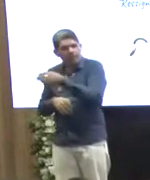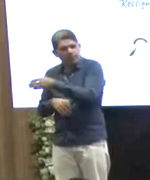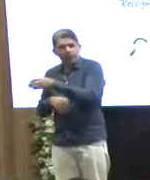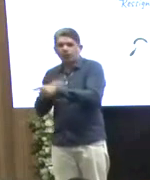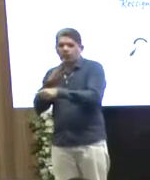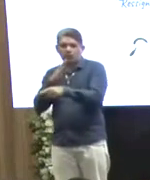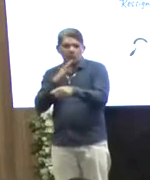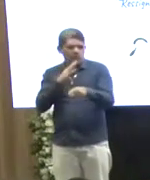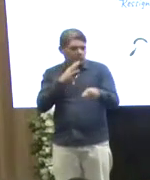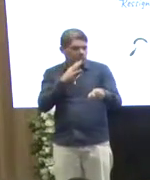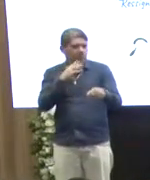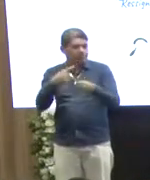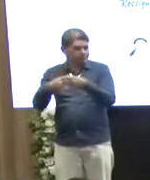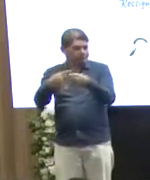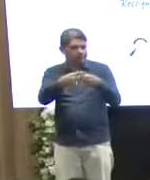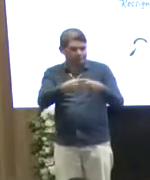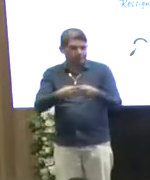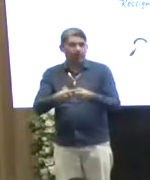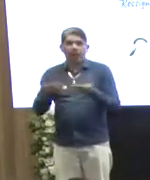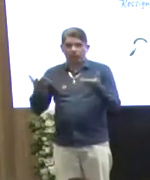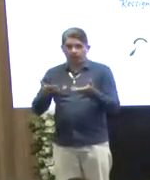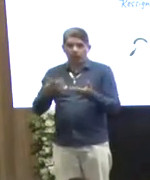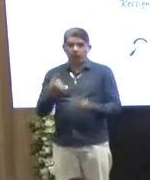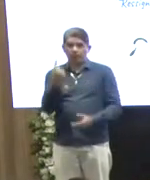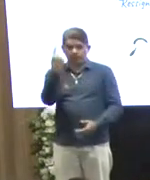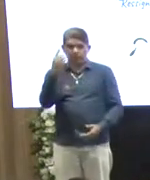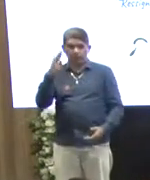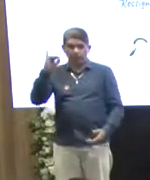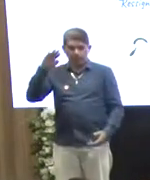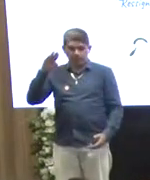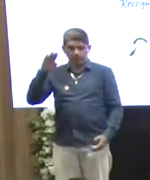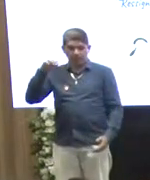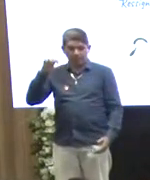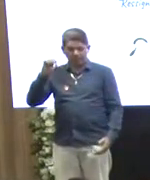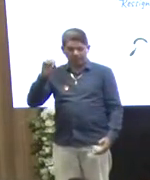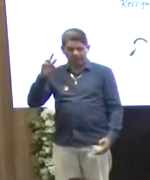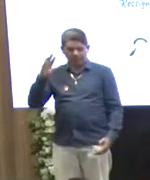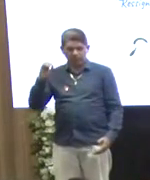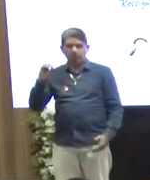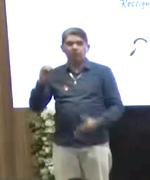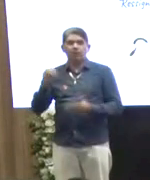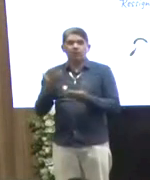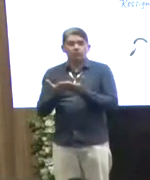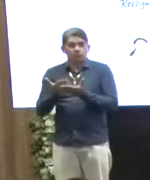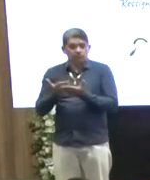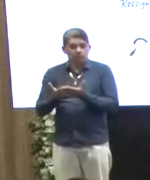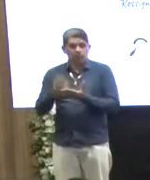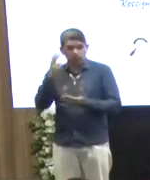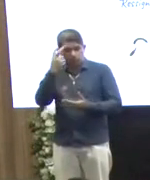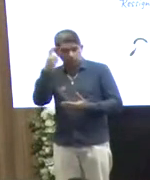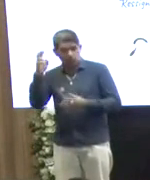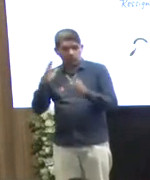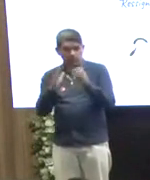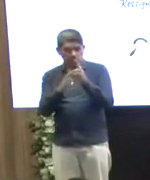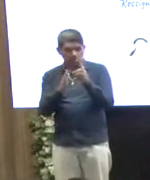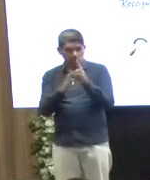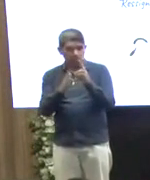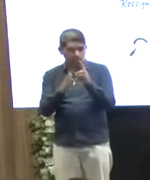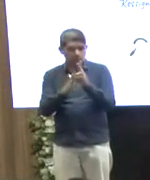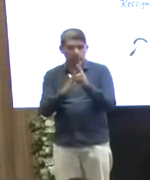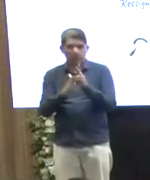estudar a cultura indígena, pesquisando. A gente mal conhece o nosso município. A gente vai fazer um Citertour para